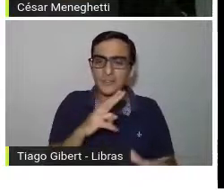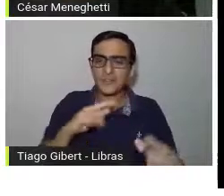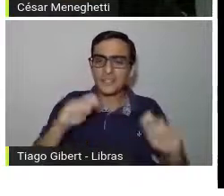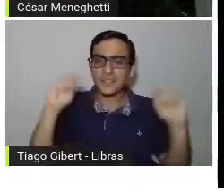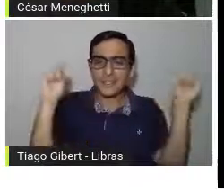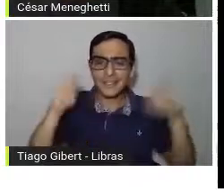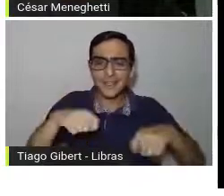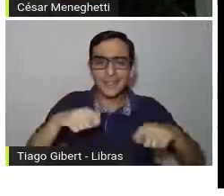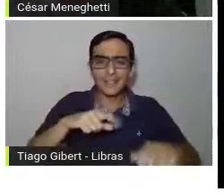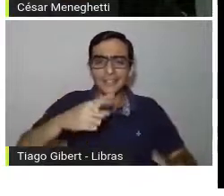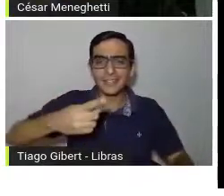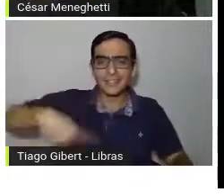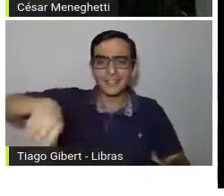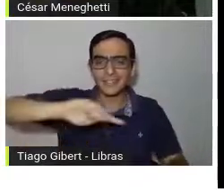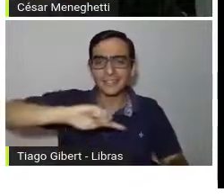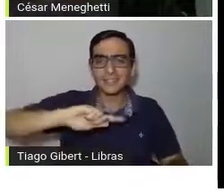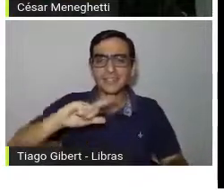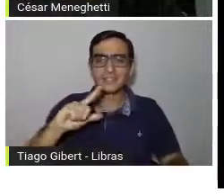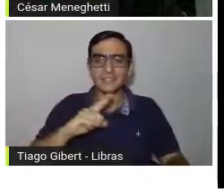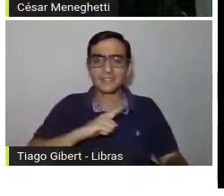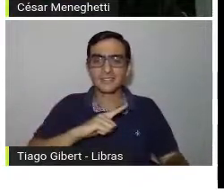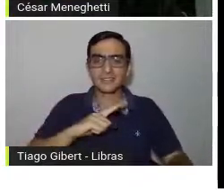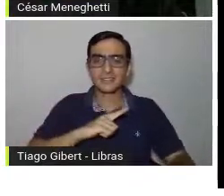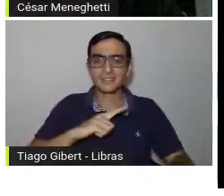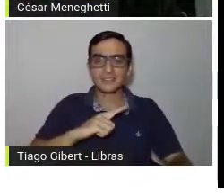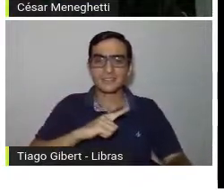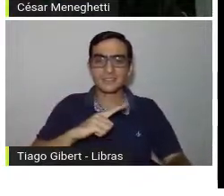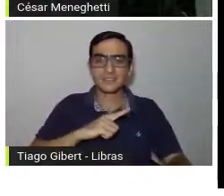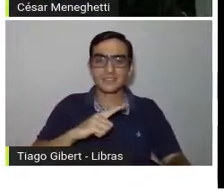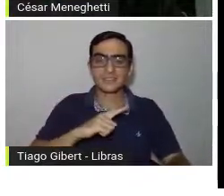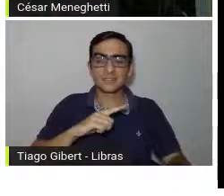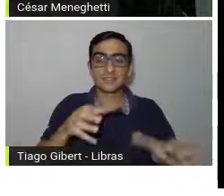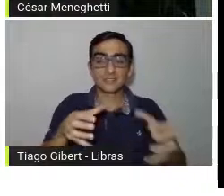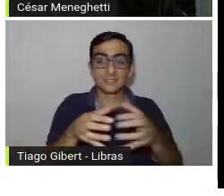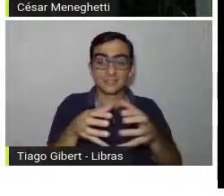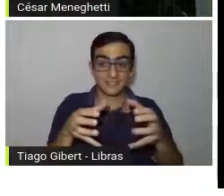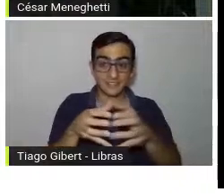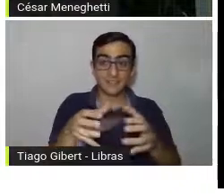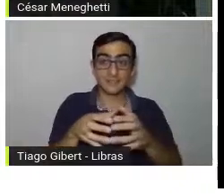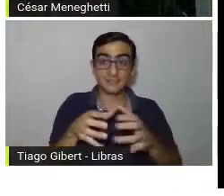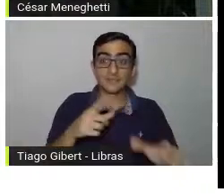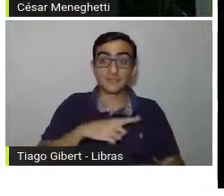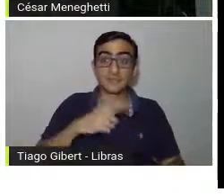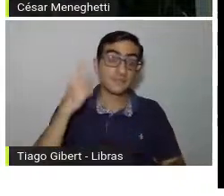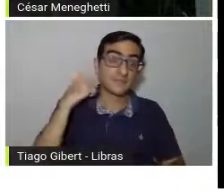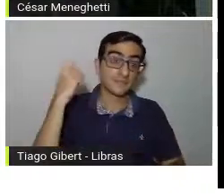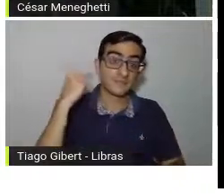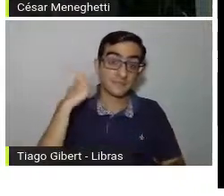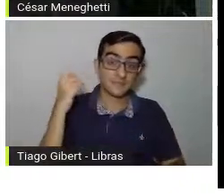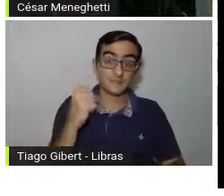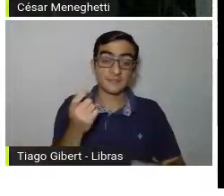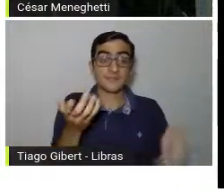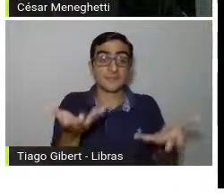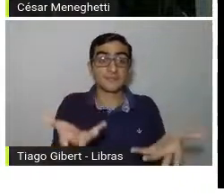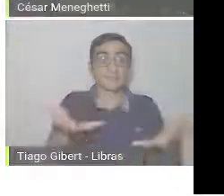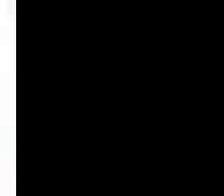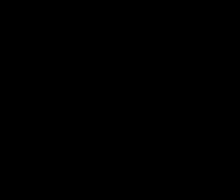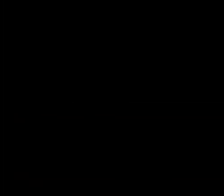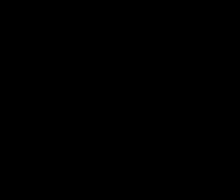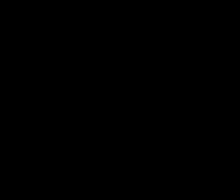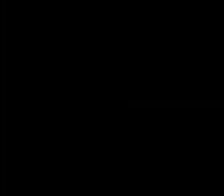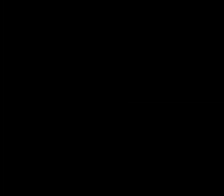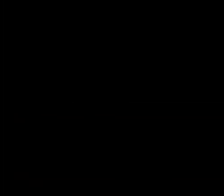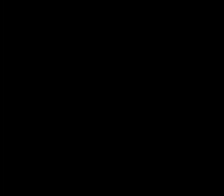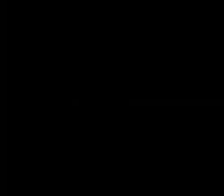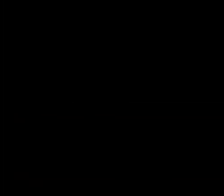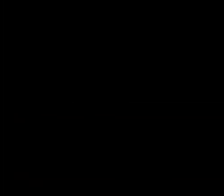já exibir esse trechinho, tela cheia com som. Vamos. Do Inclusion Exclusion, que é